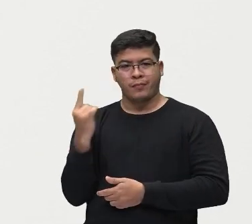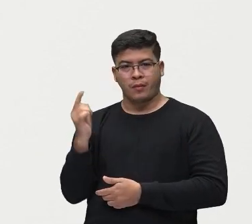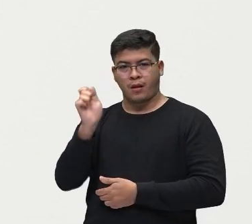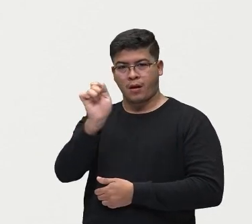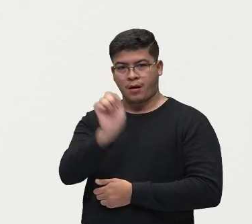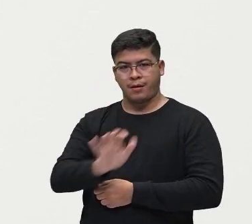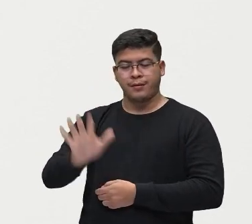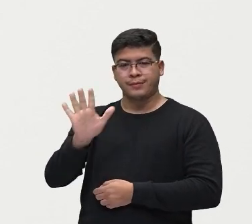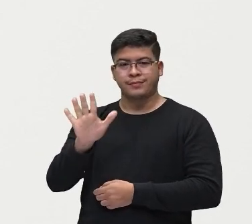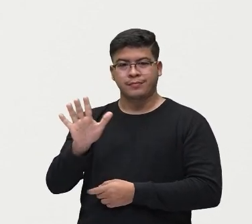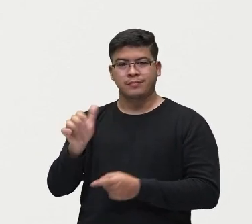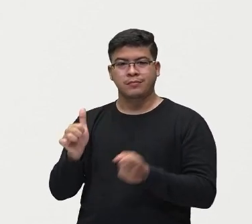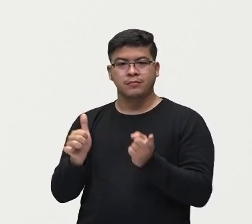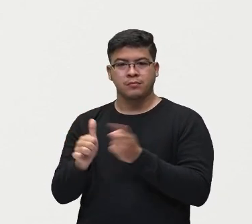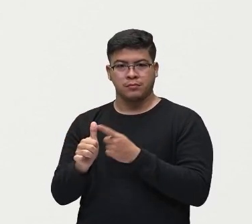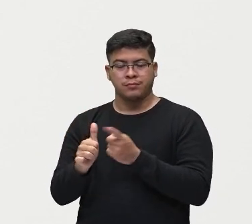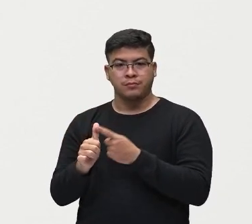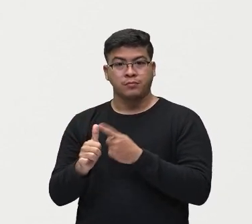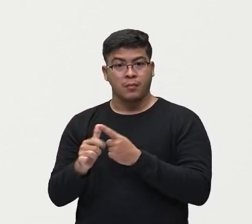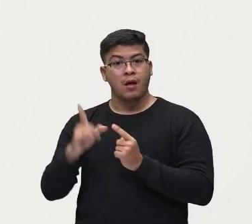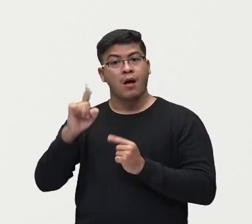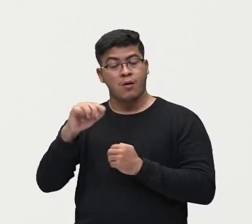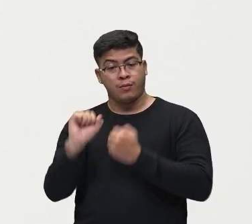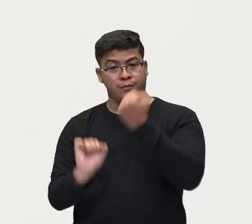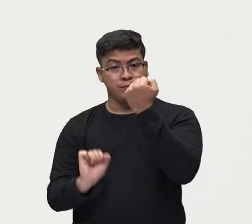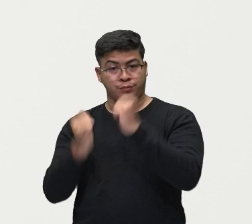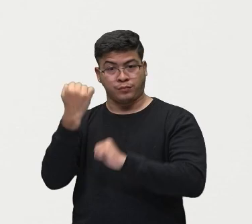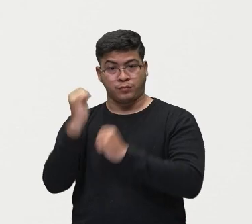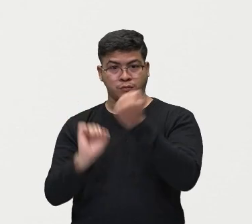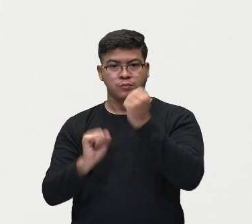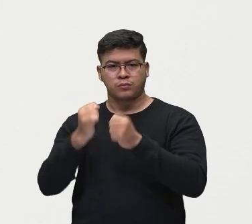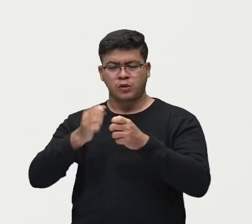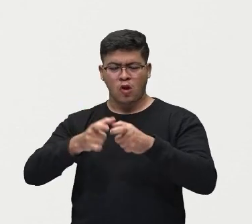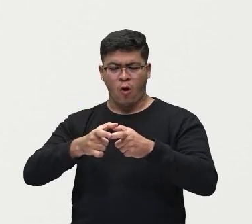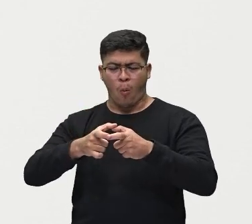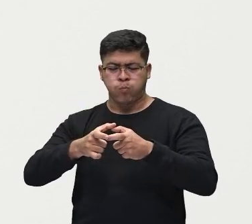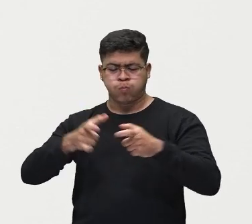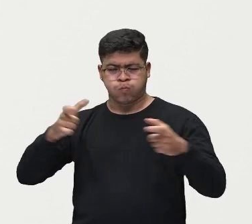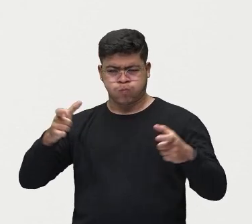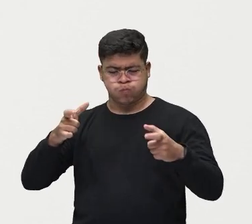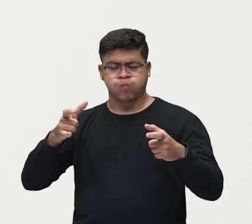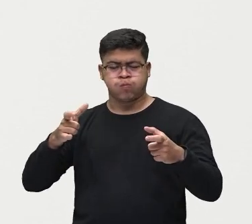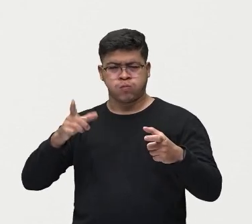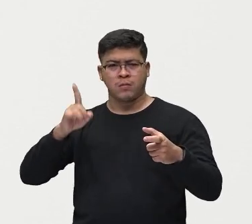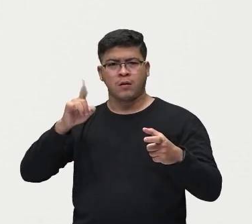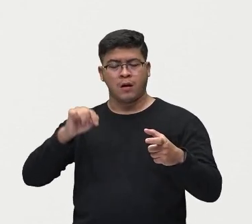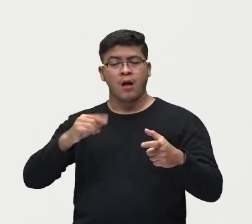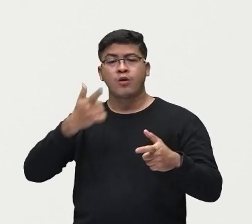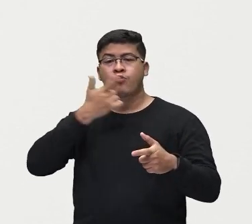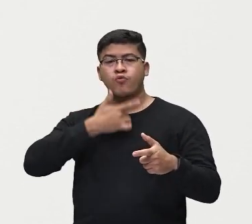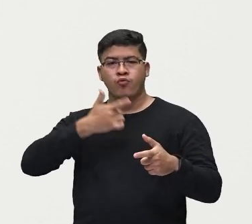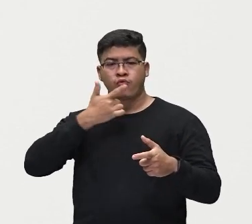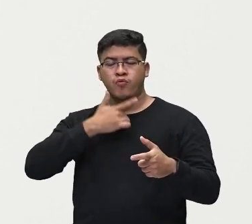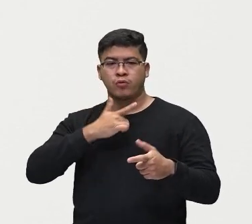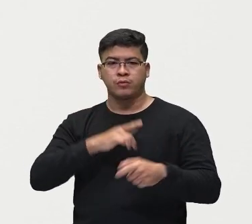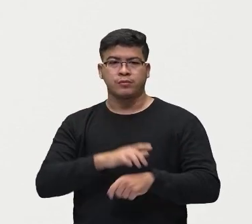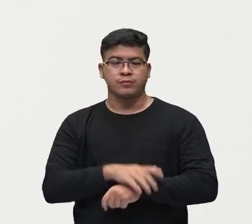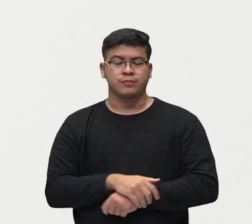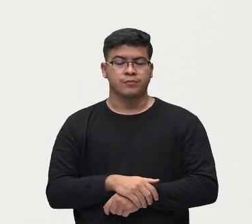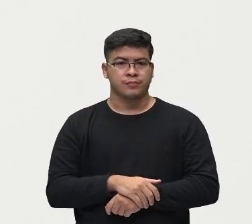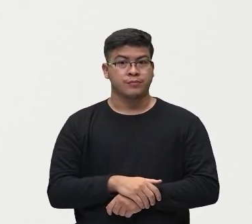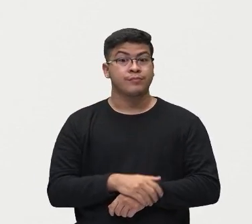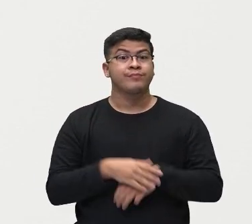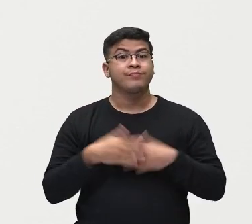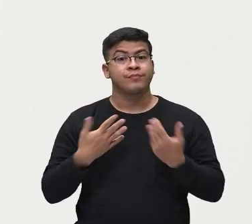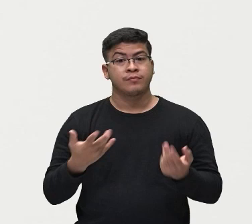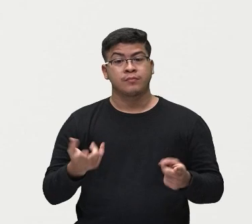mostra uma fabricação em grande porte, né, de indústria mesmo, de queijos e manteigas. E essa